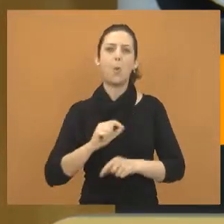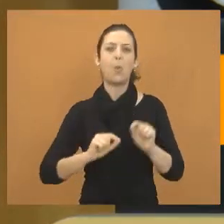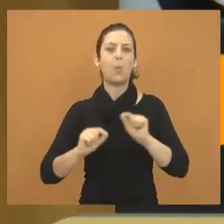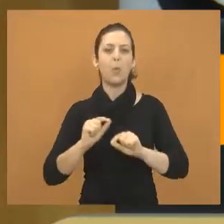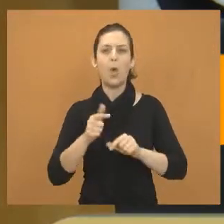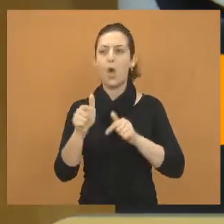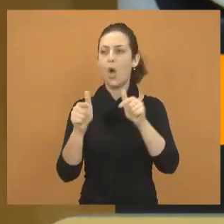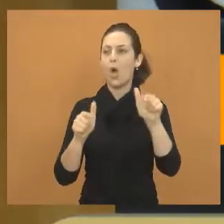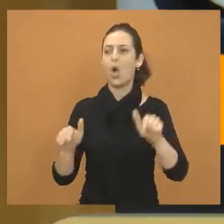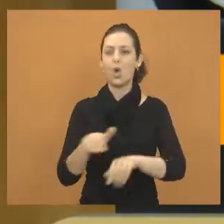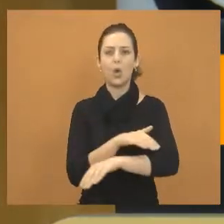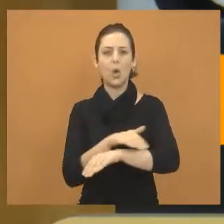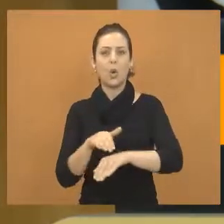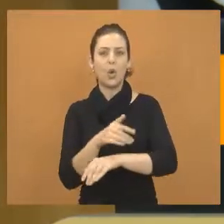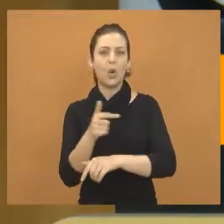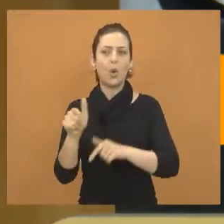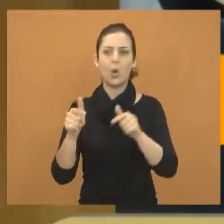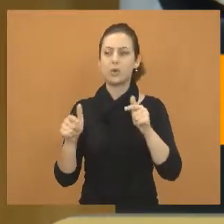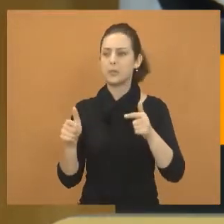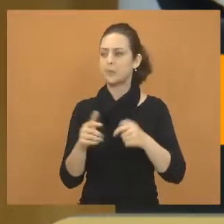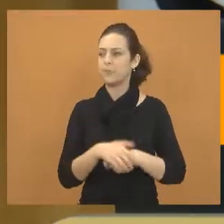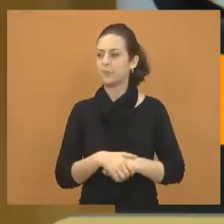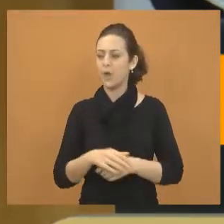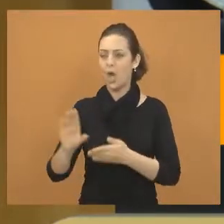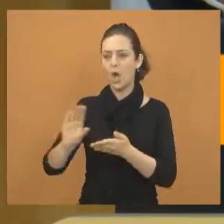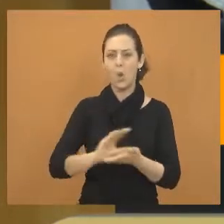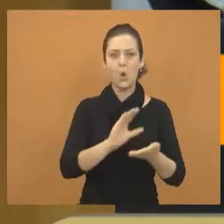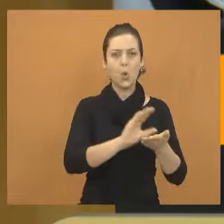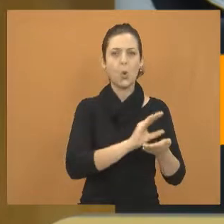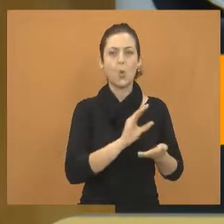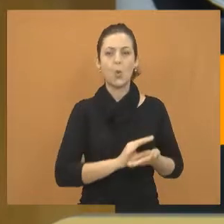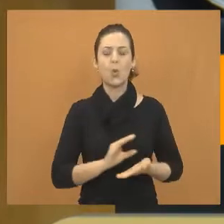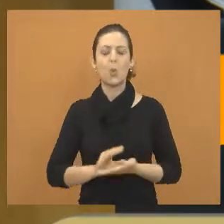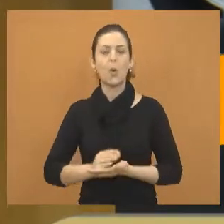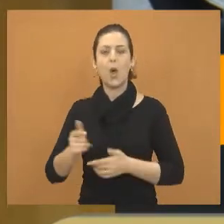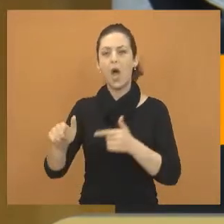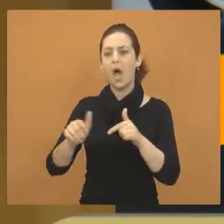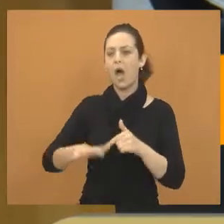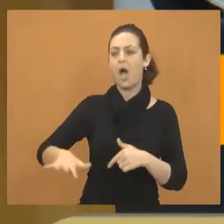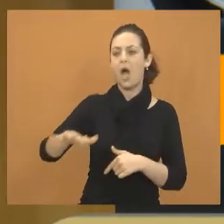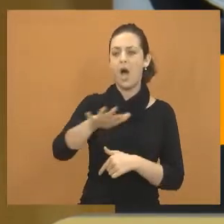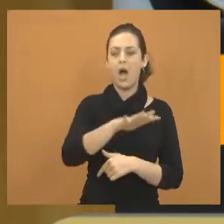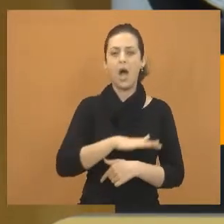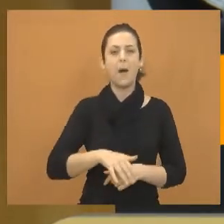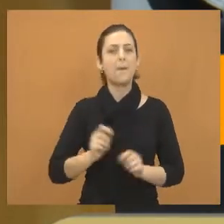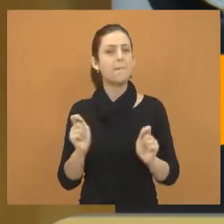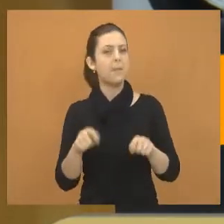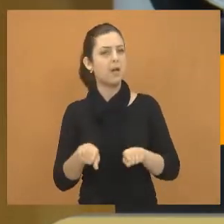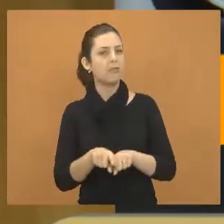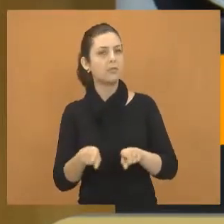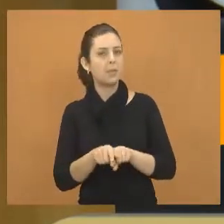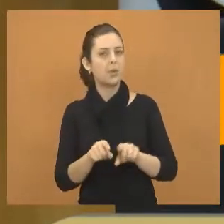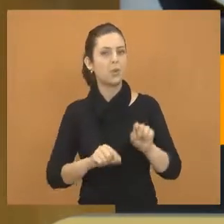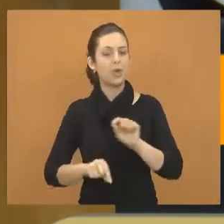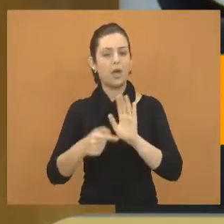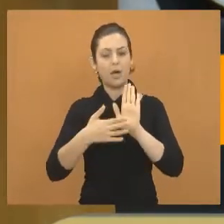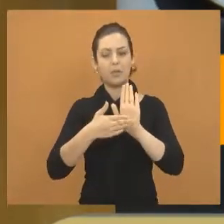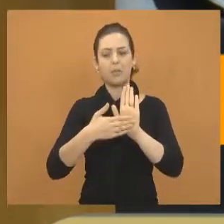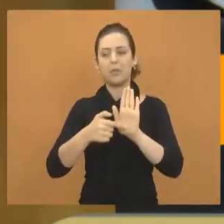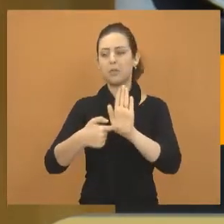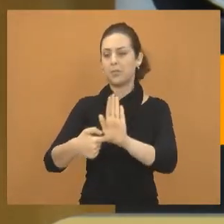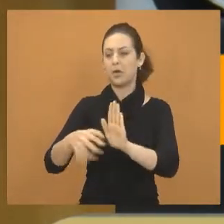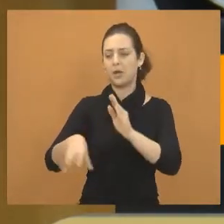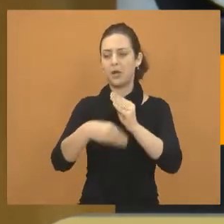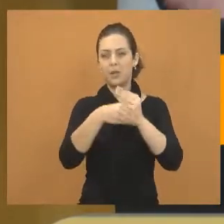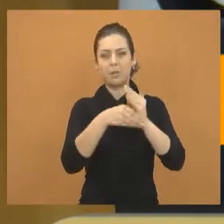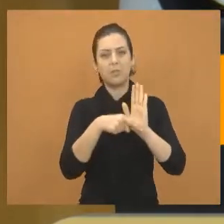as outras rubricas, de quais outros recursos destinados em outras áreas, para que a gente possa também apresentar essa